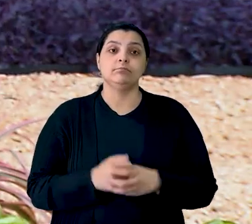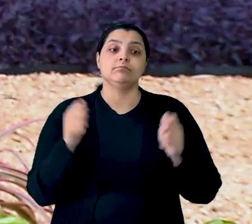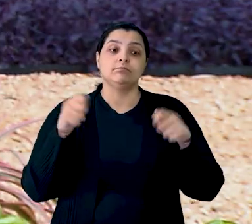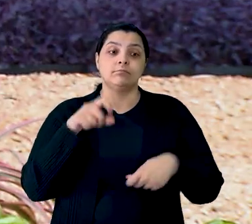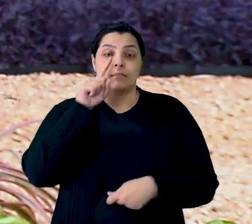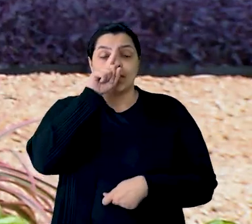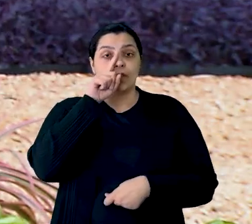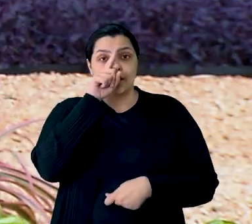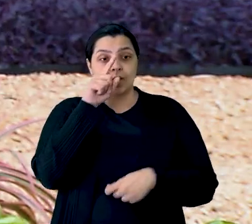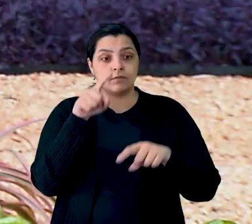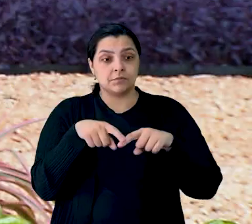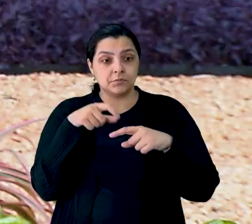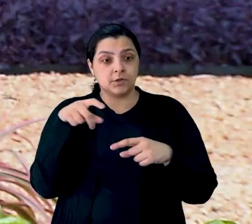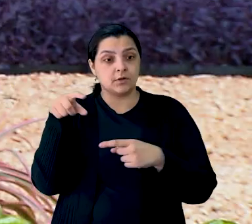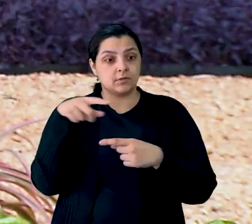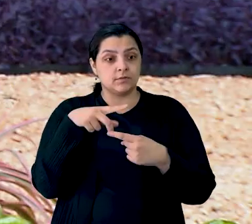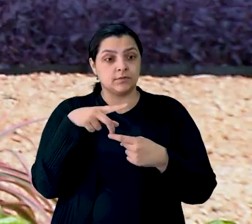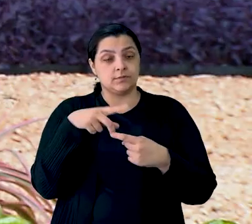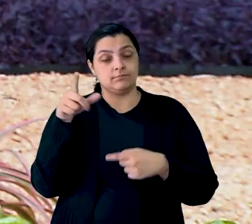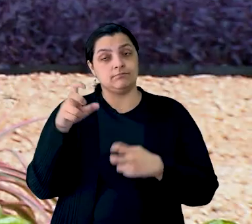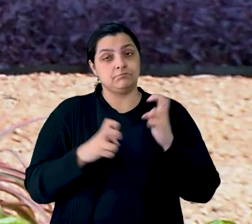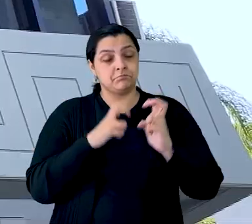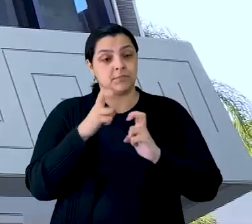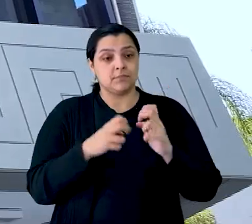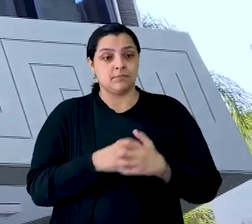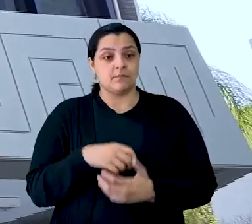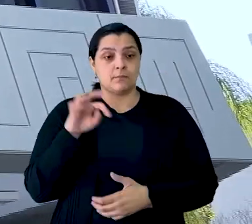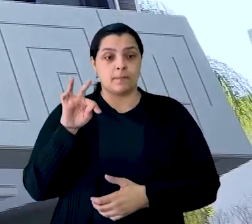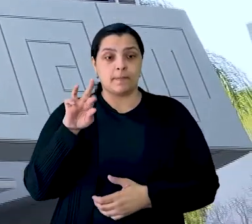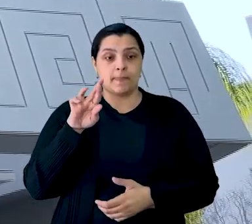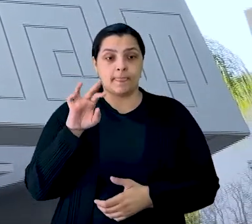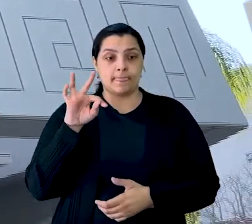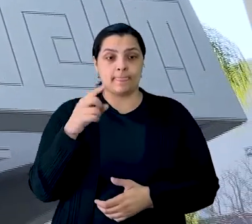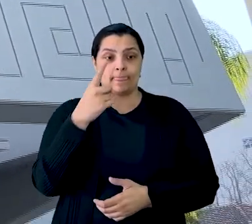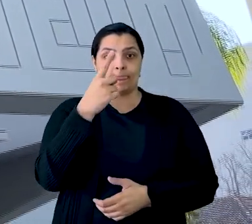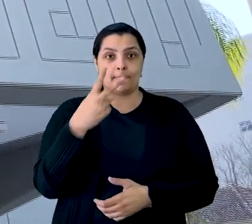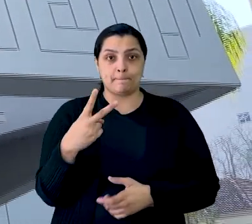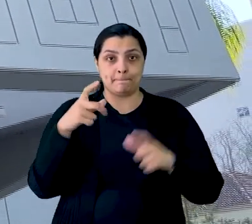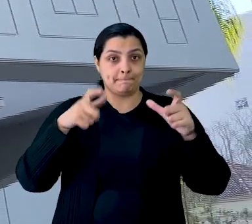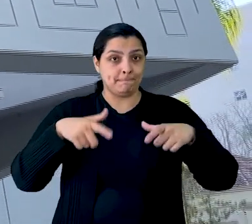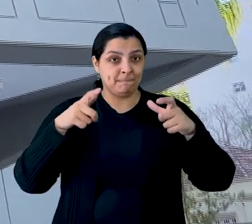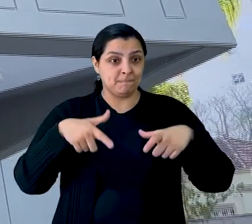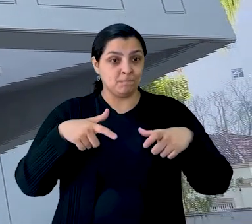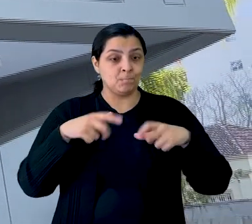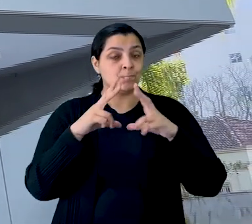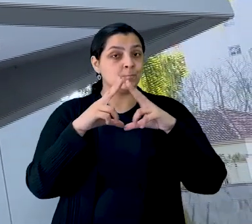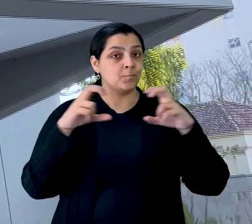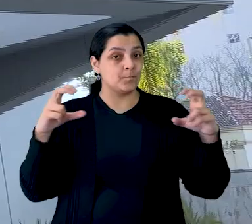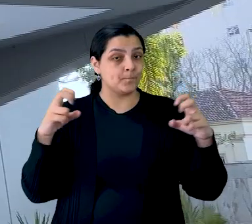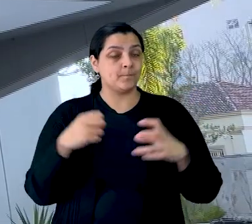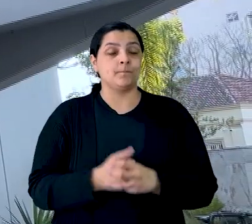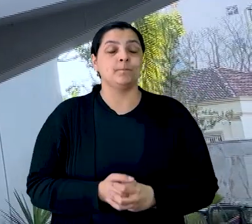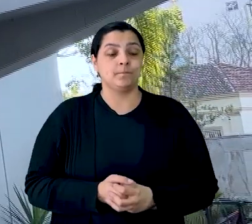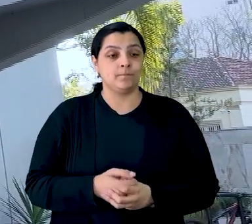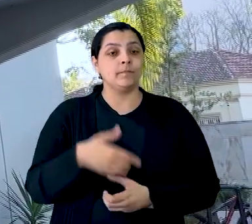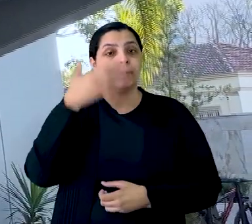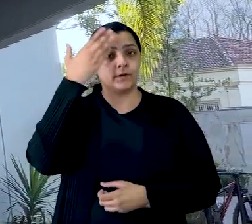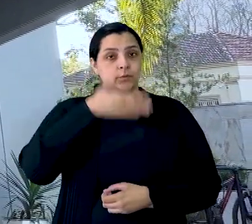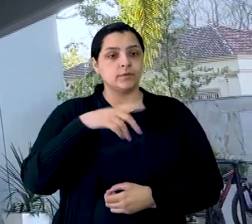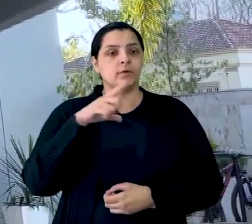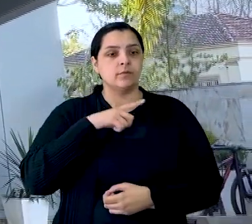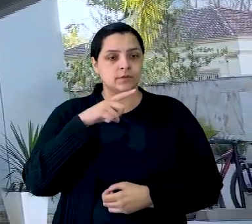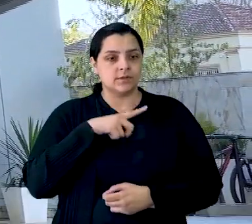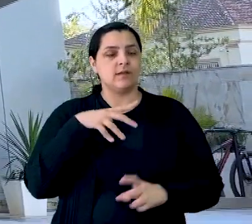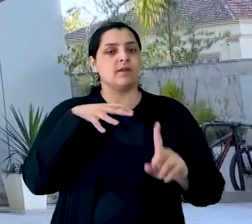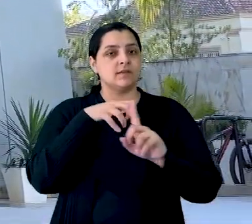foi possivelmente agravada pelo acidente no parque. Já o Tribunal Regional do Trabalho da 12ª Região, em Santa Catarina,